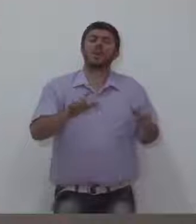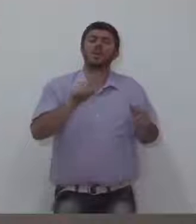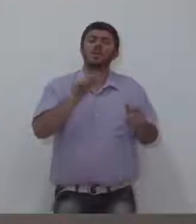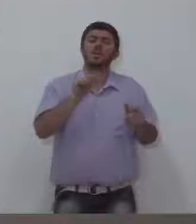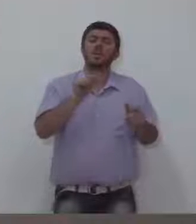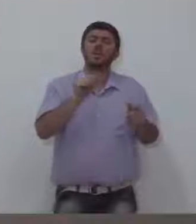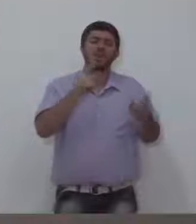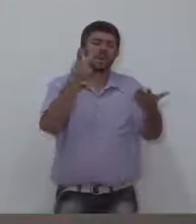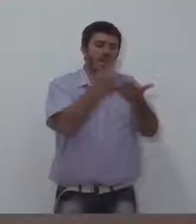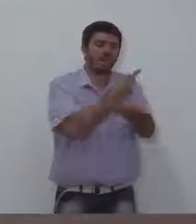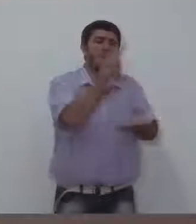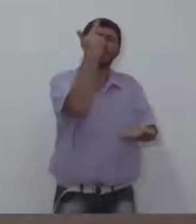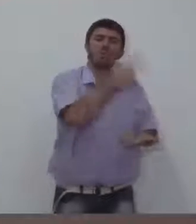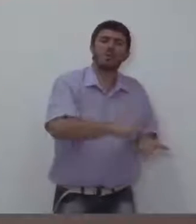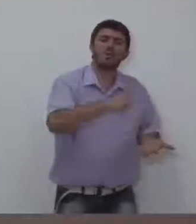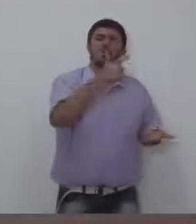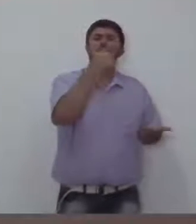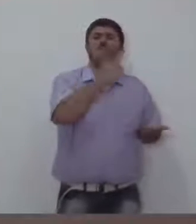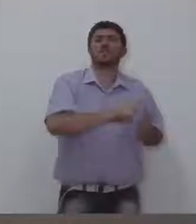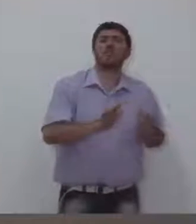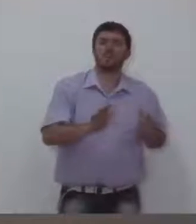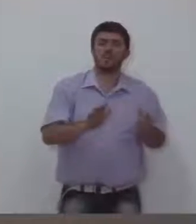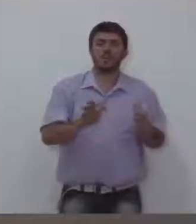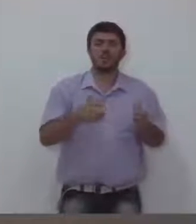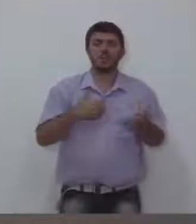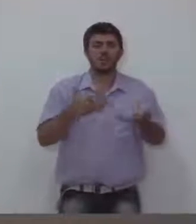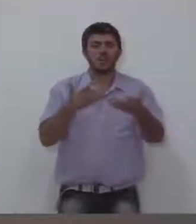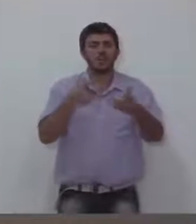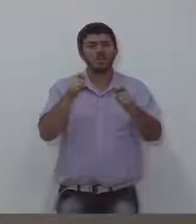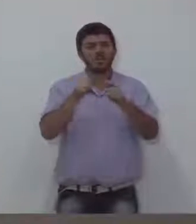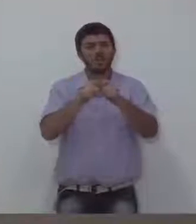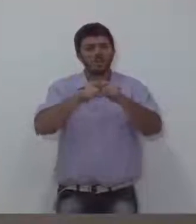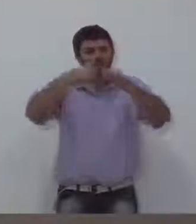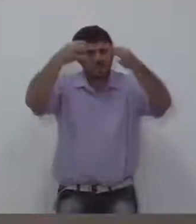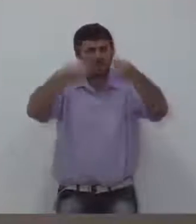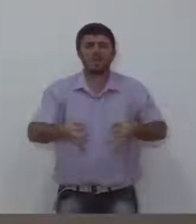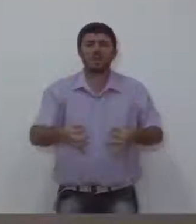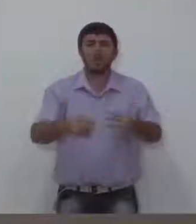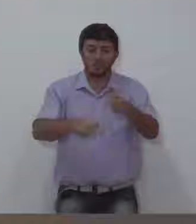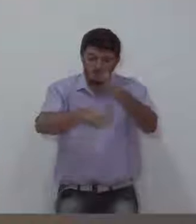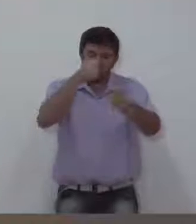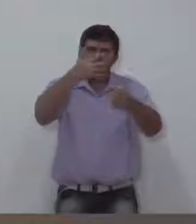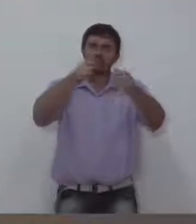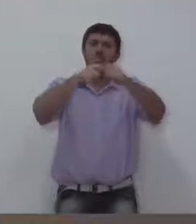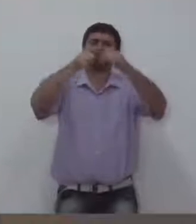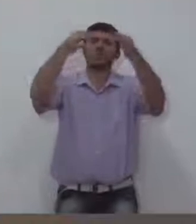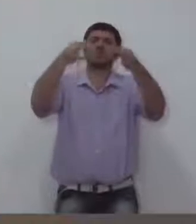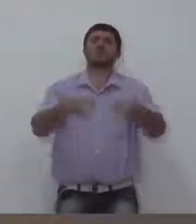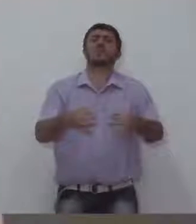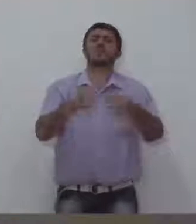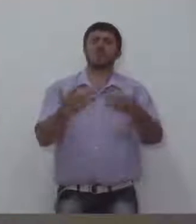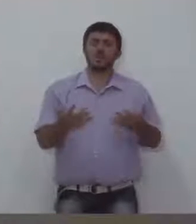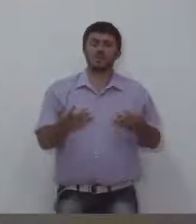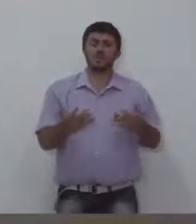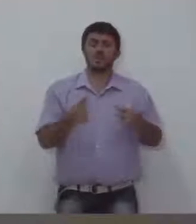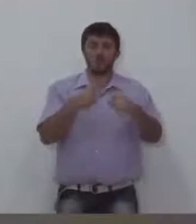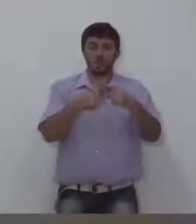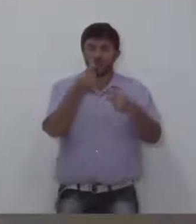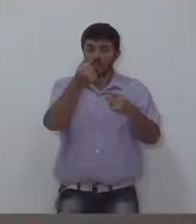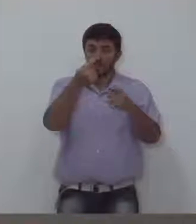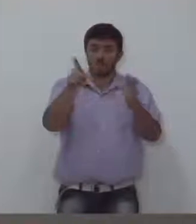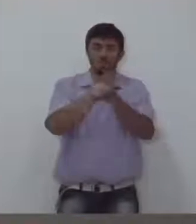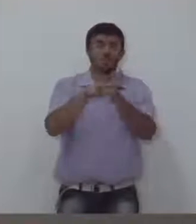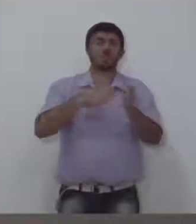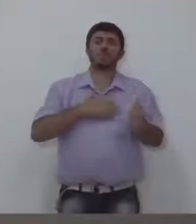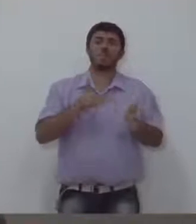capacidade de fazer certo a primeira vez. E me assusta, principalmente com o dinheiro público, não fazer certo nem a segunda, nem a terceira, então é uma oportunidade,